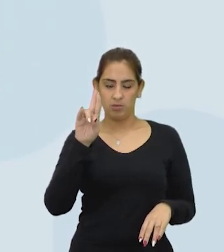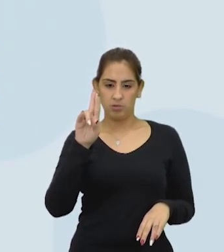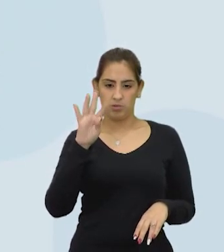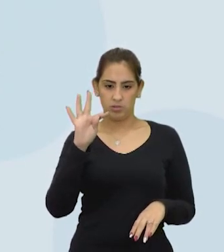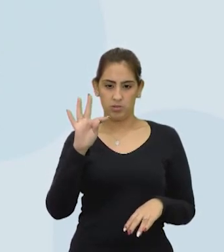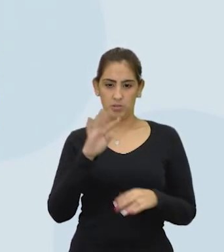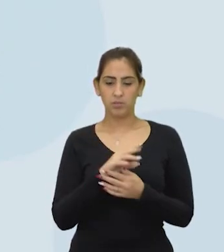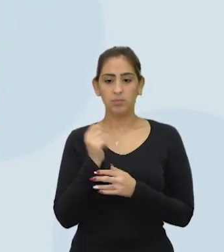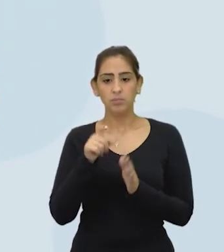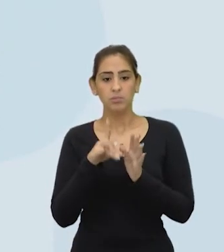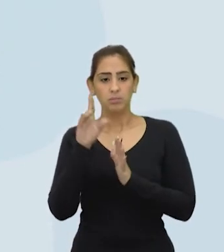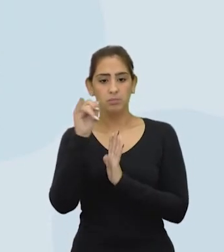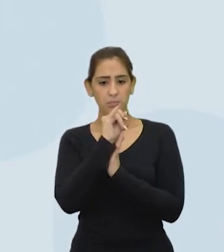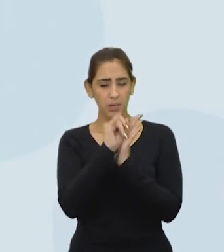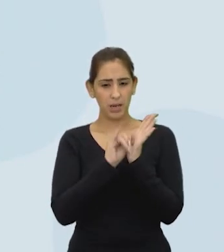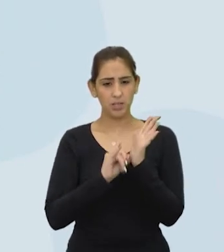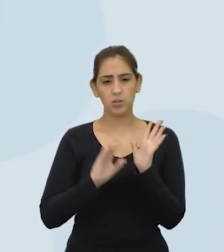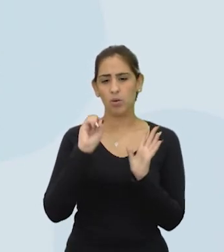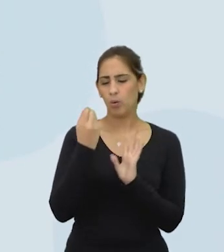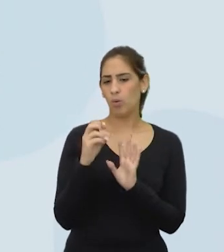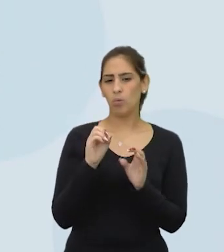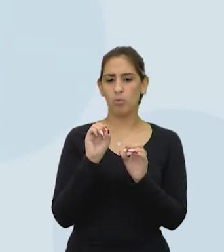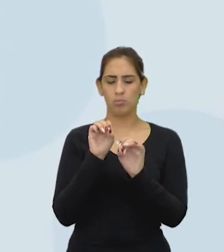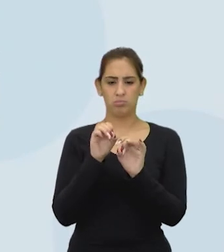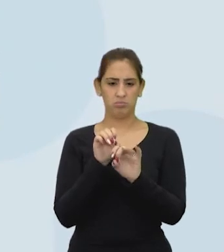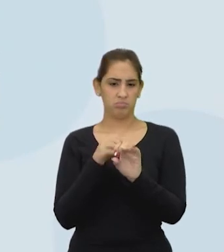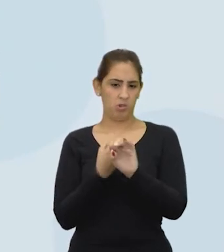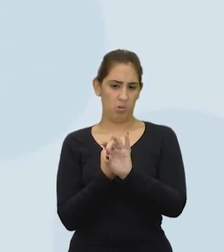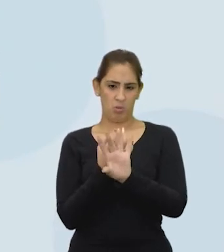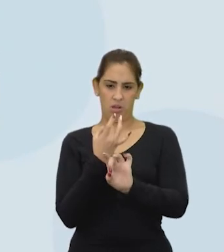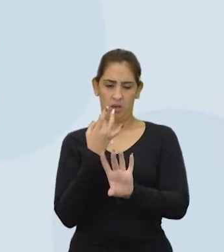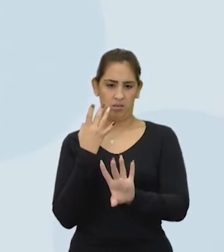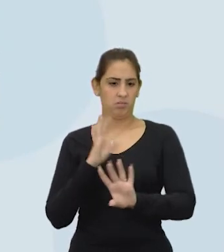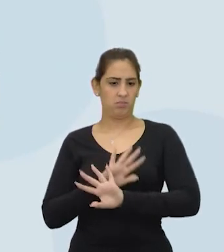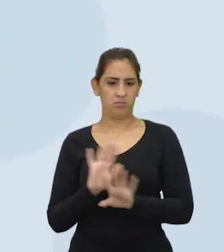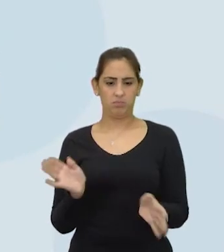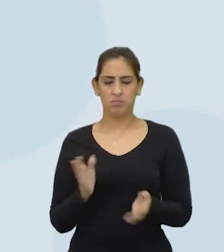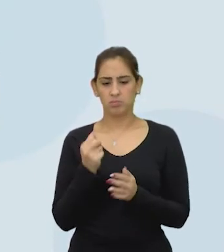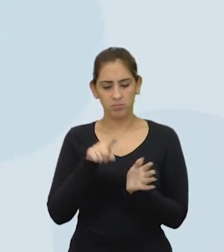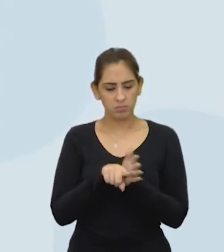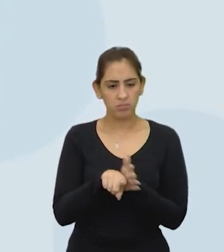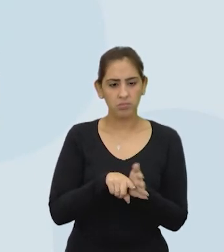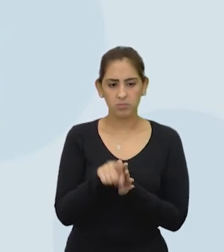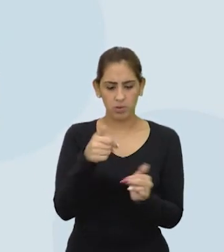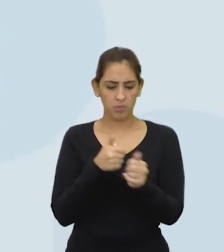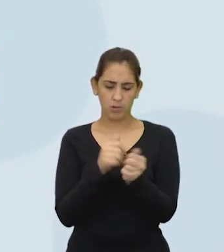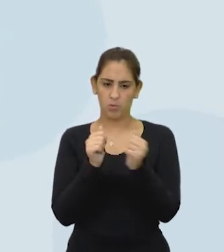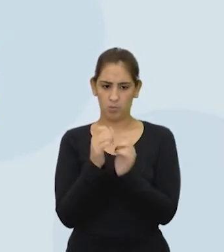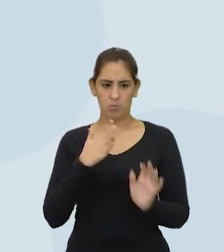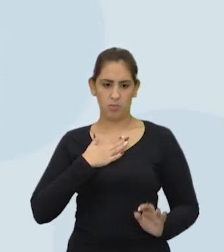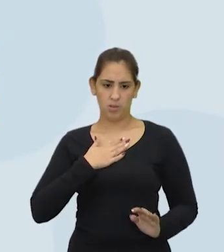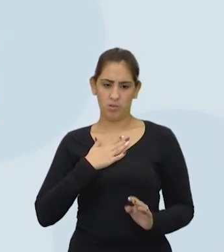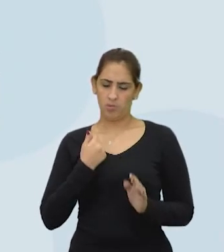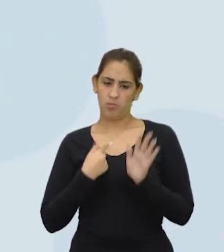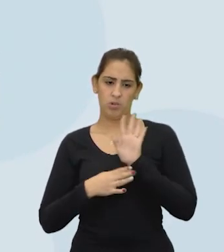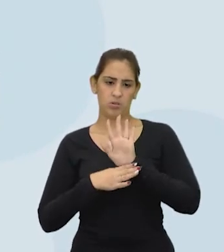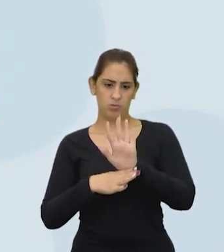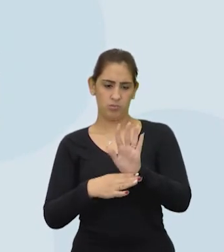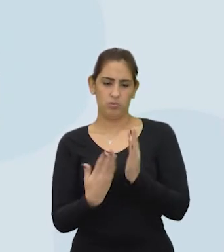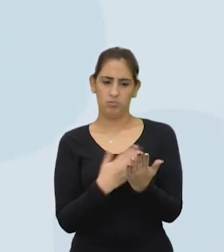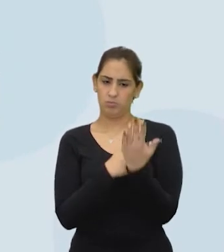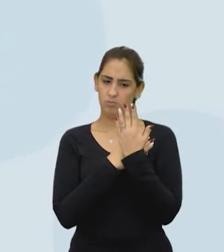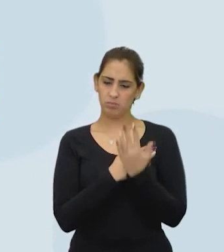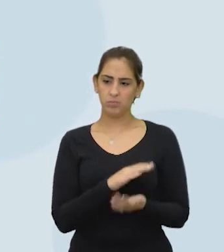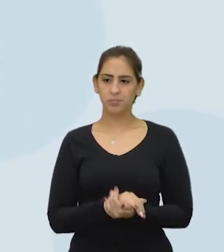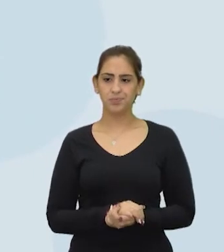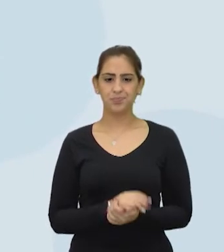ou online. No caso, aí hoje, se você tiver alguma coisa do lado, beleza. Se não, você vai acompanhar aqui comigo mesmo, eu vou te ajudando. Tá? O trecho do texto é esse aí,